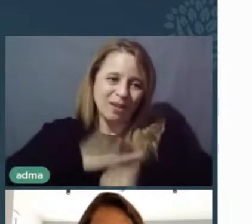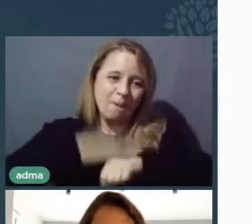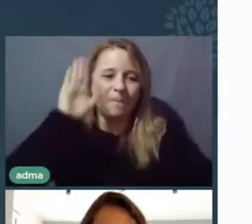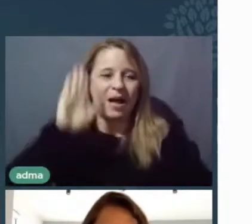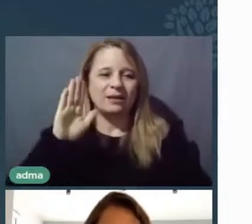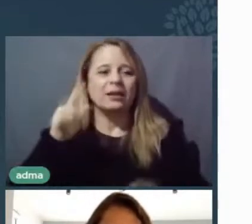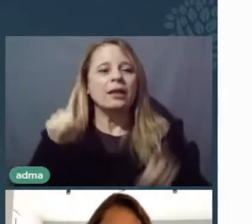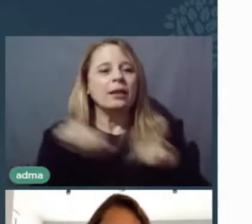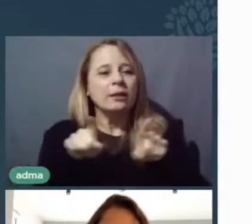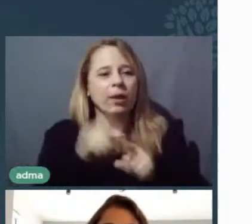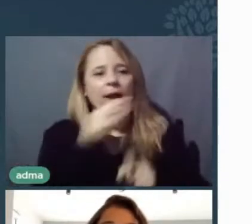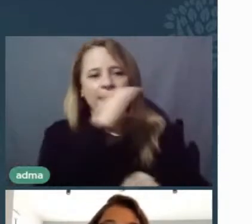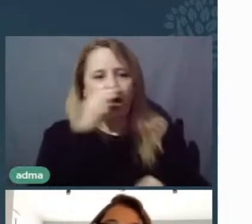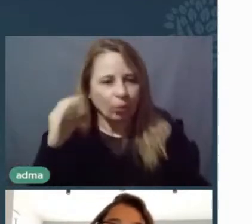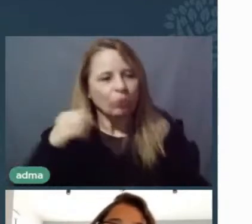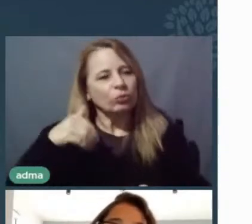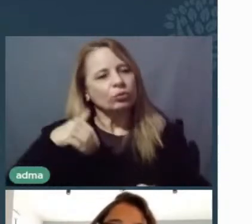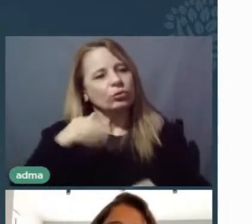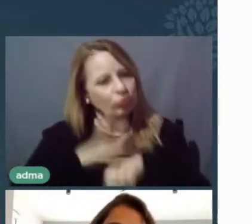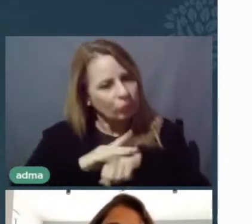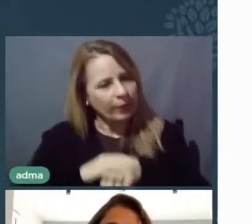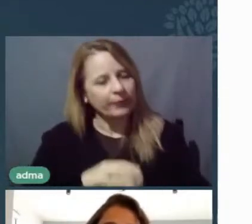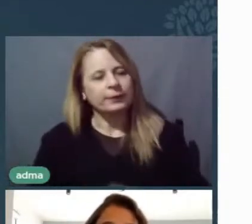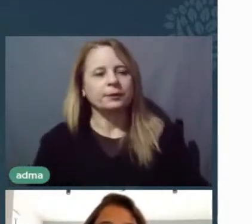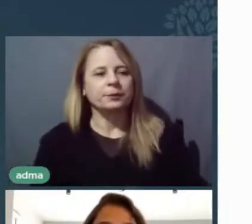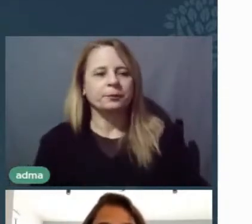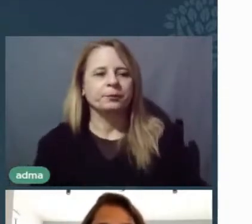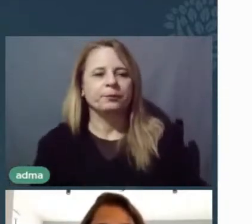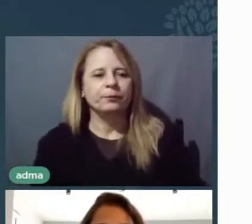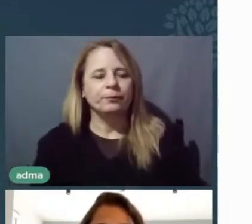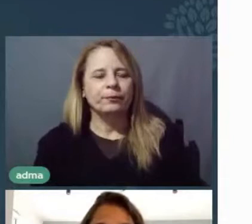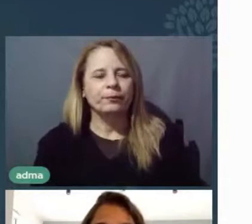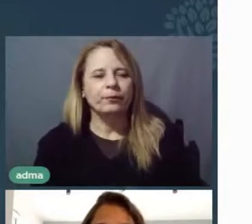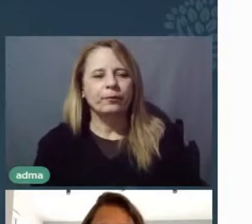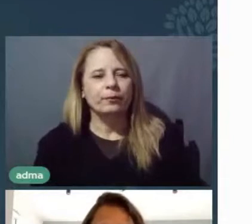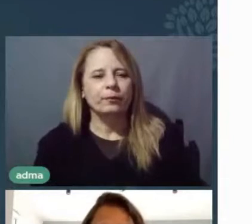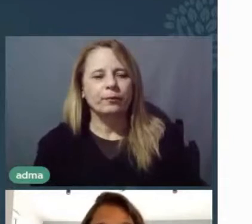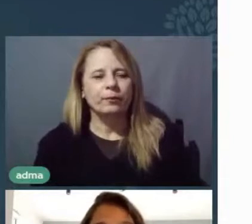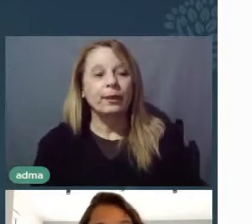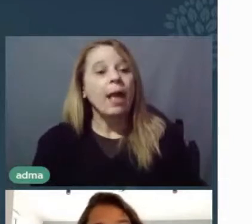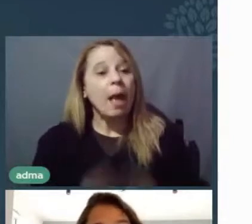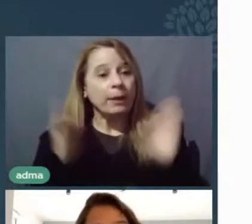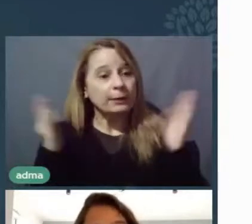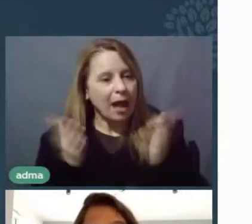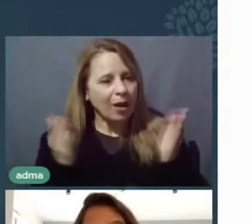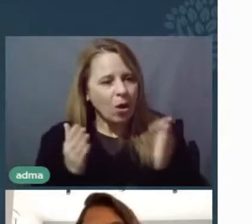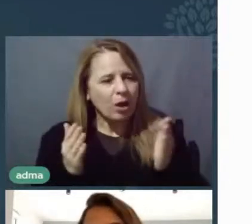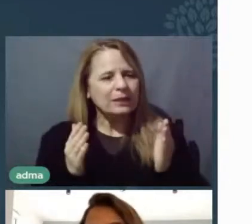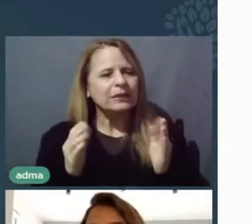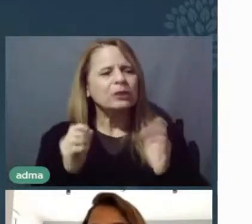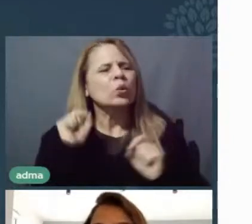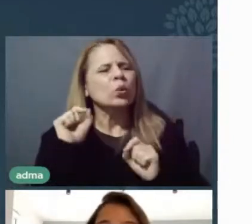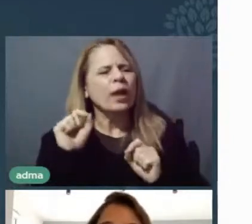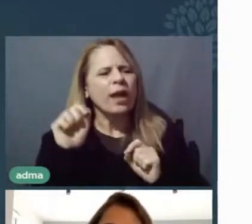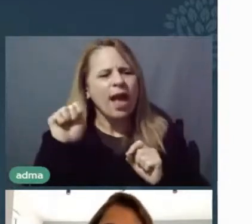mais comorbidades. Agora, falando especificamente da condição de saúde asma, uma doença pulmonar